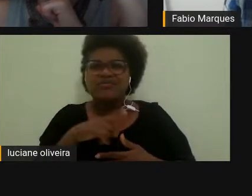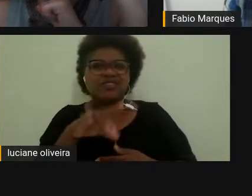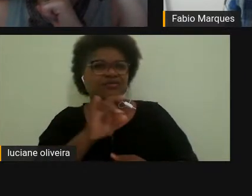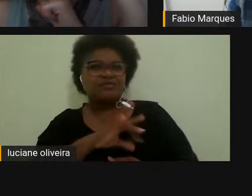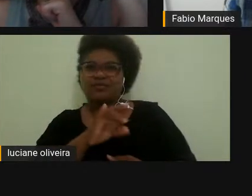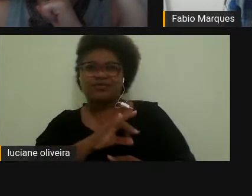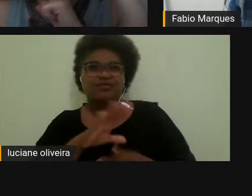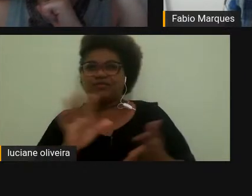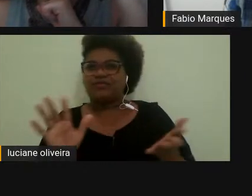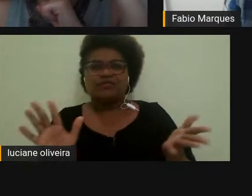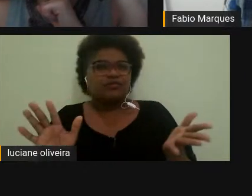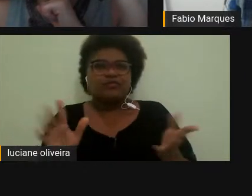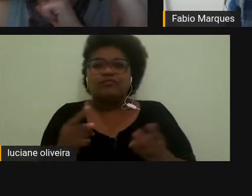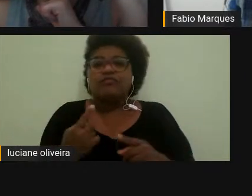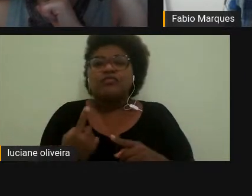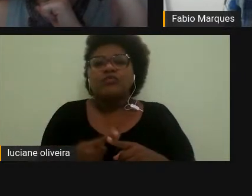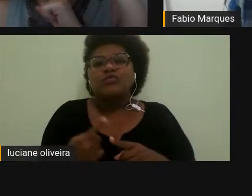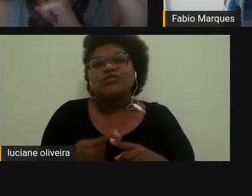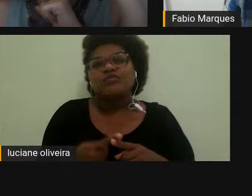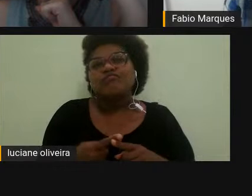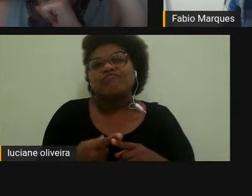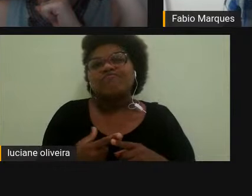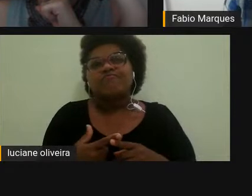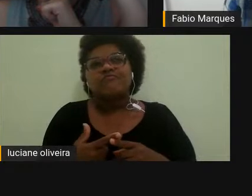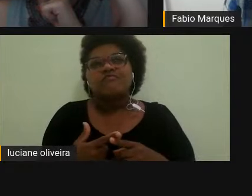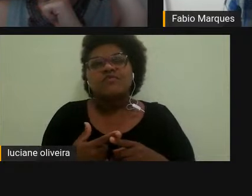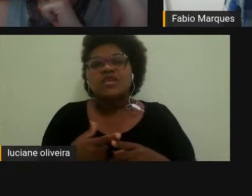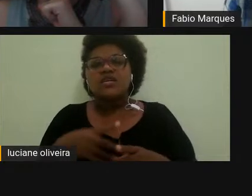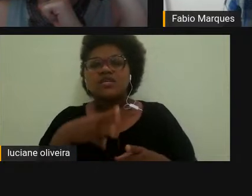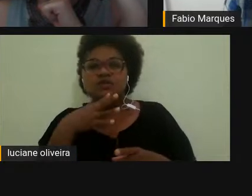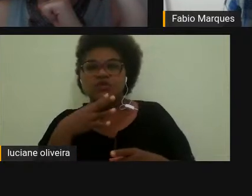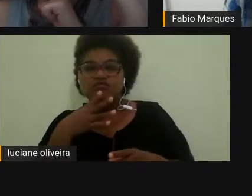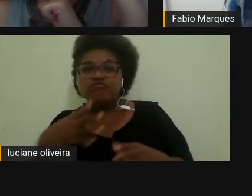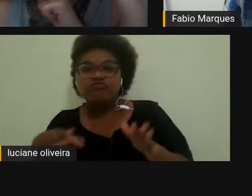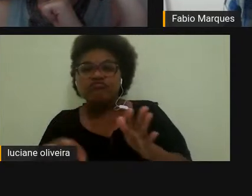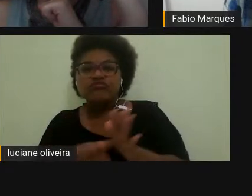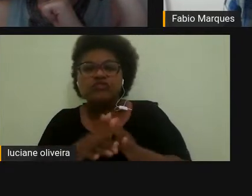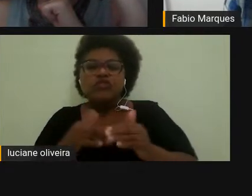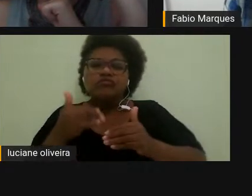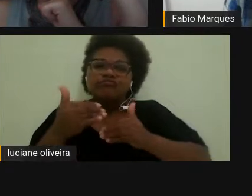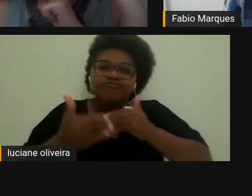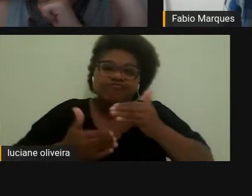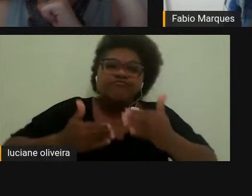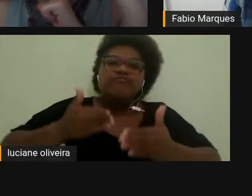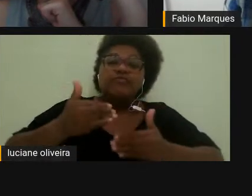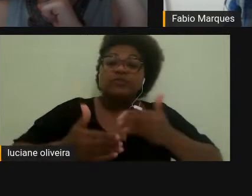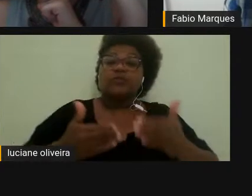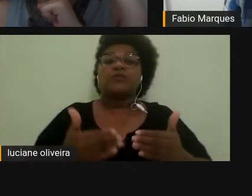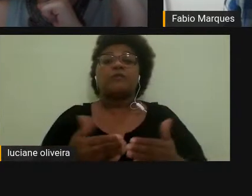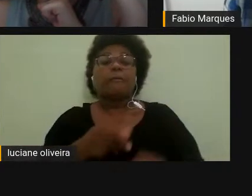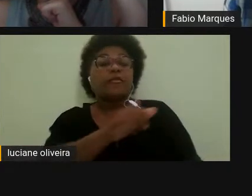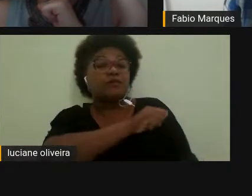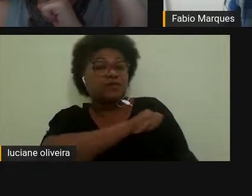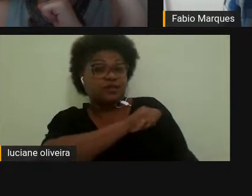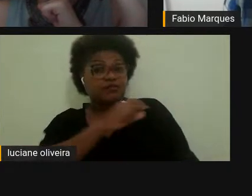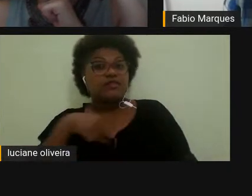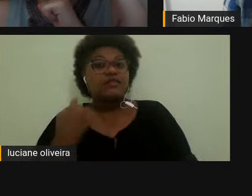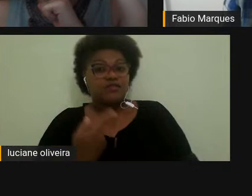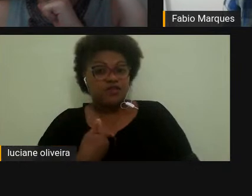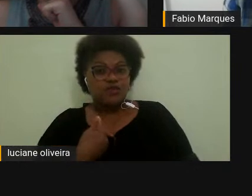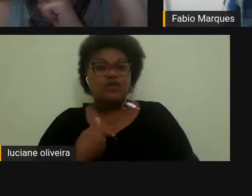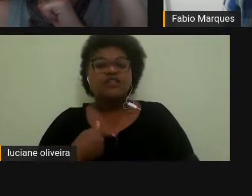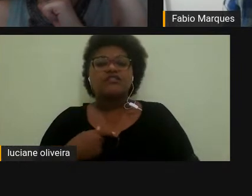tenho medo porque é esse conhecimento chega aos poucos os alunos porque nós trabalhamos